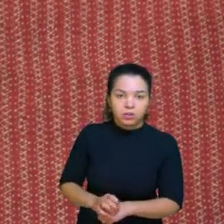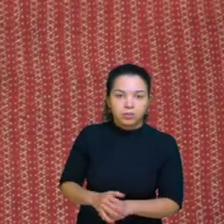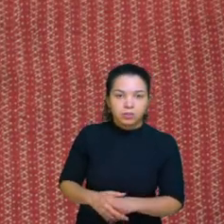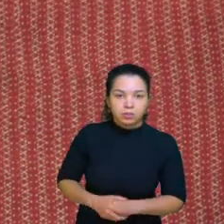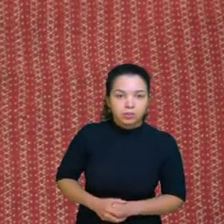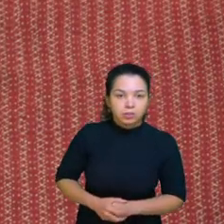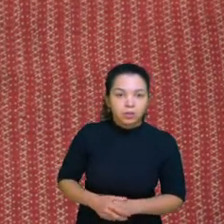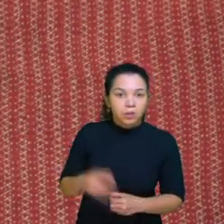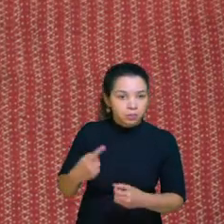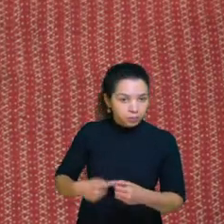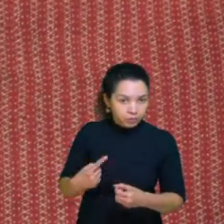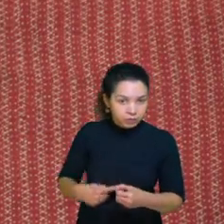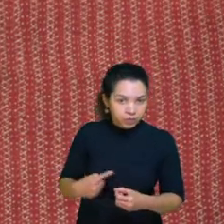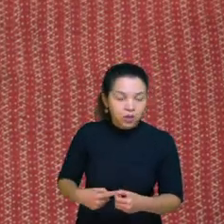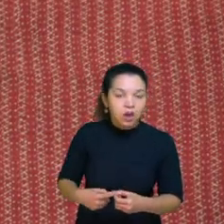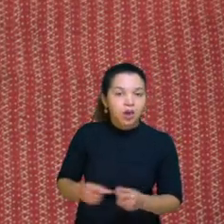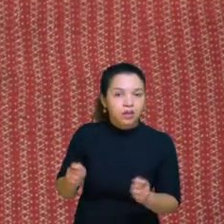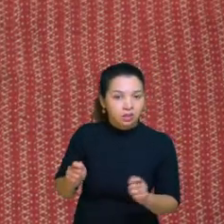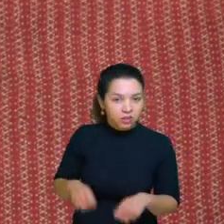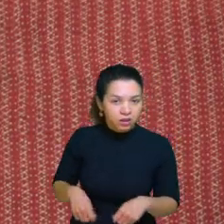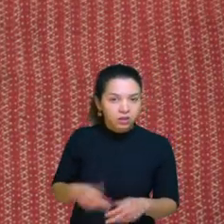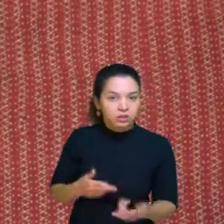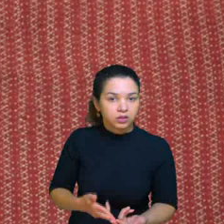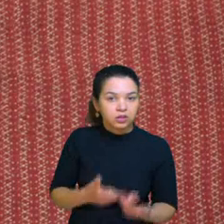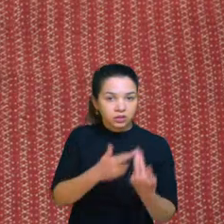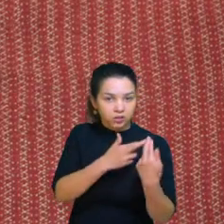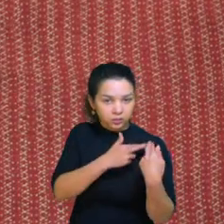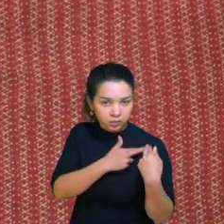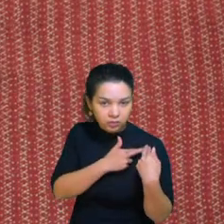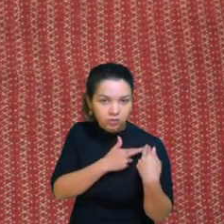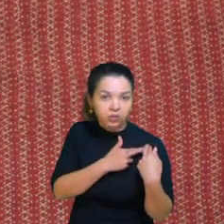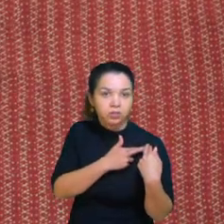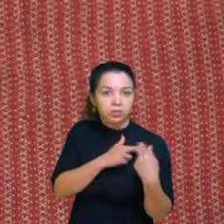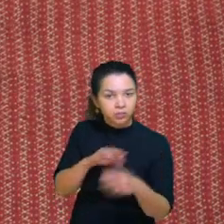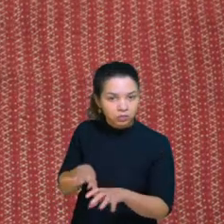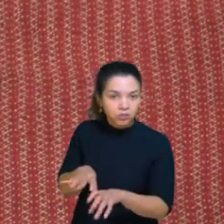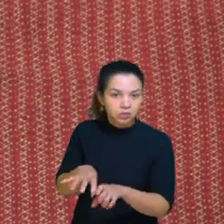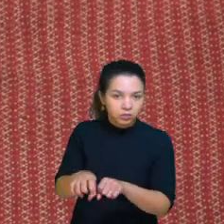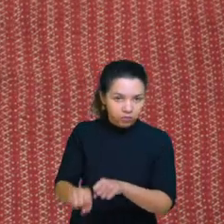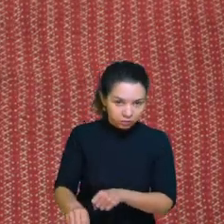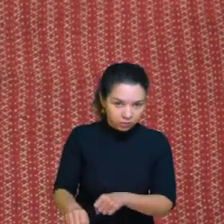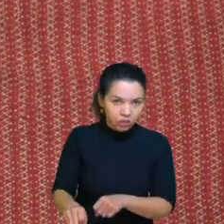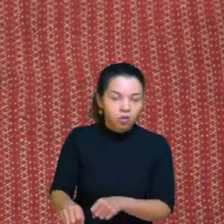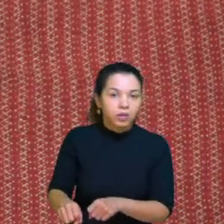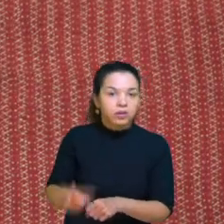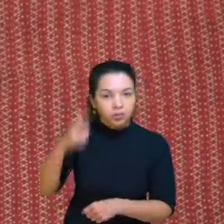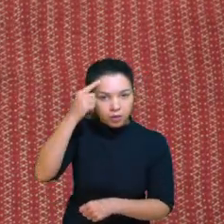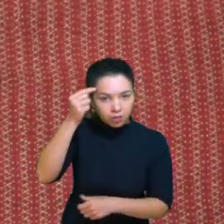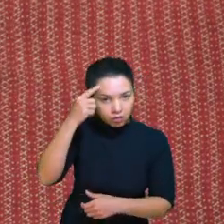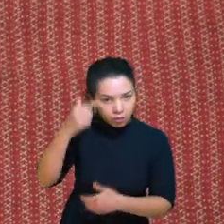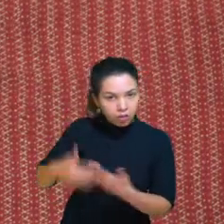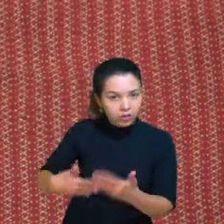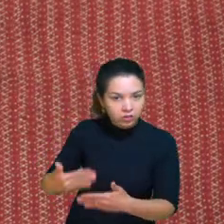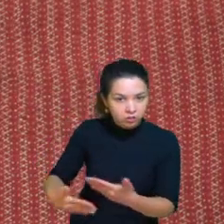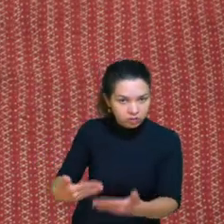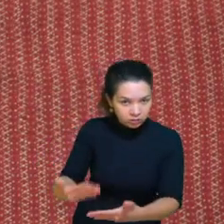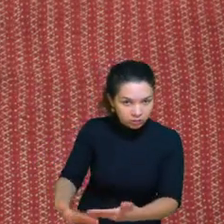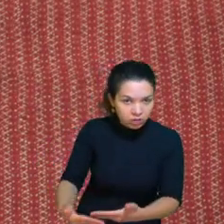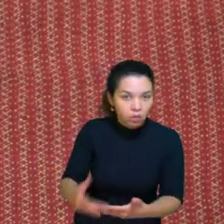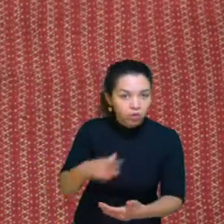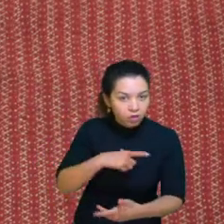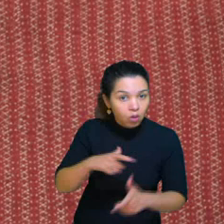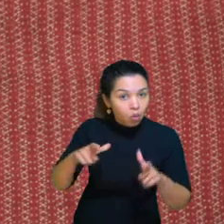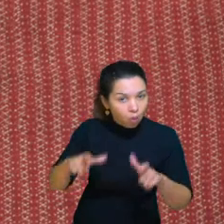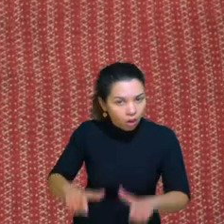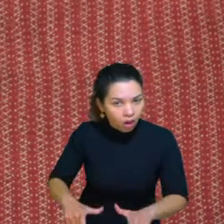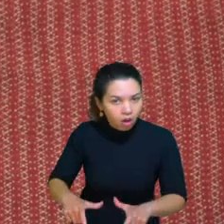responsabilidade ou seja eles são corresponsáveis pela formação nesse sentido né de ter Ah um local para